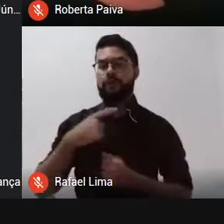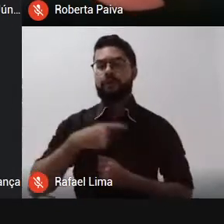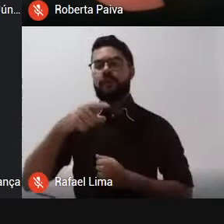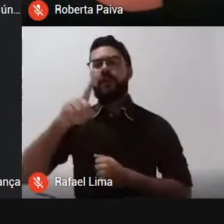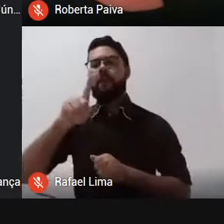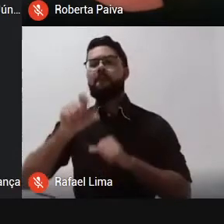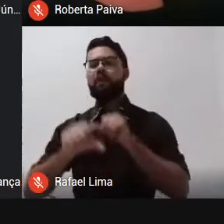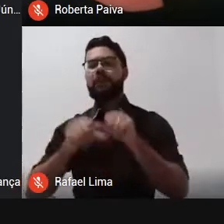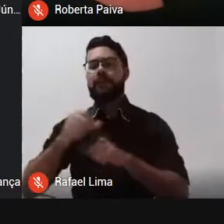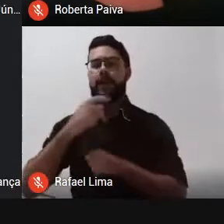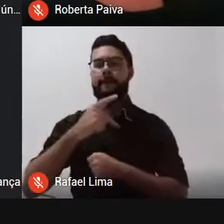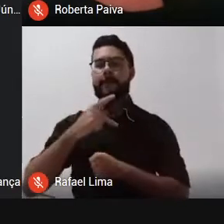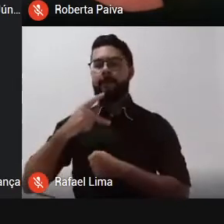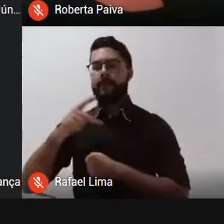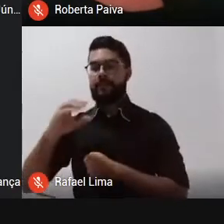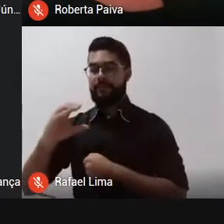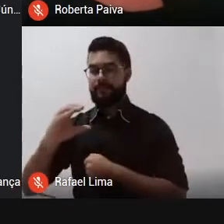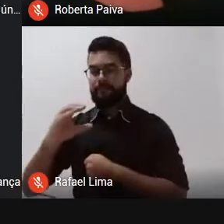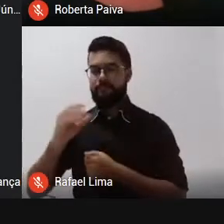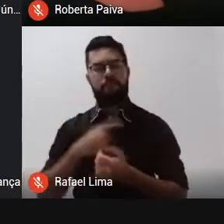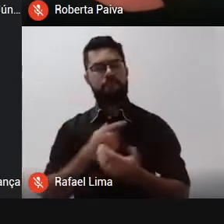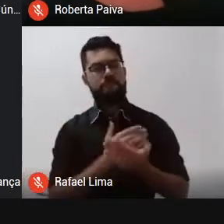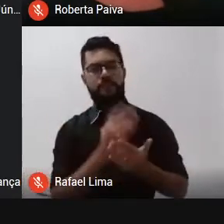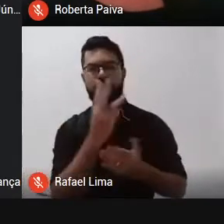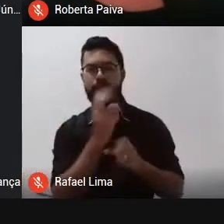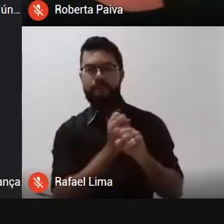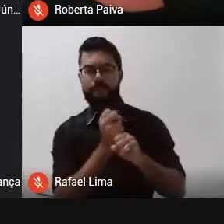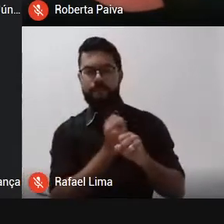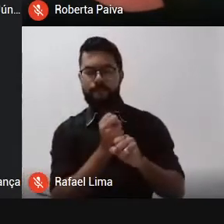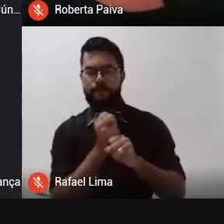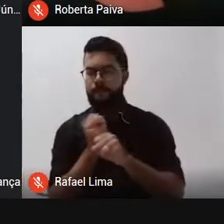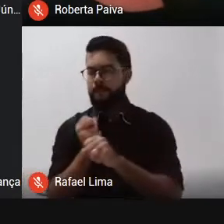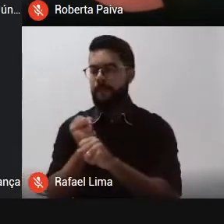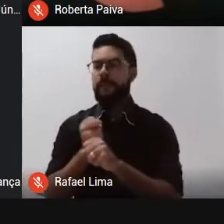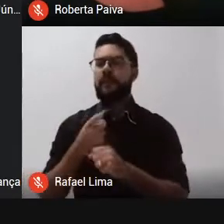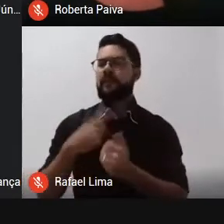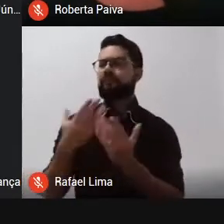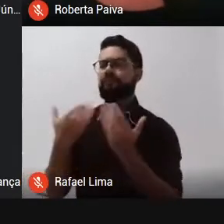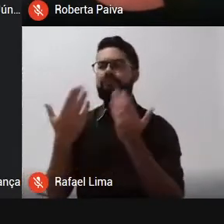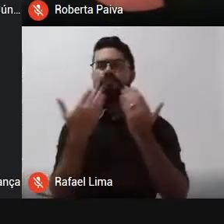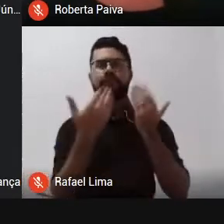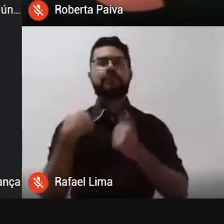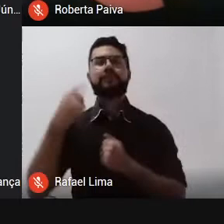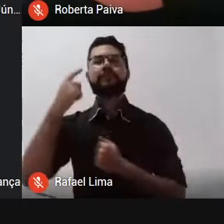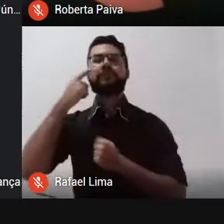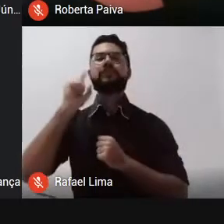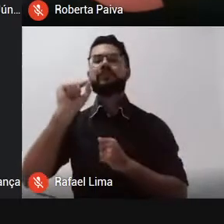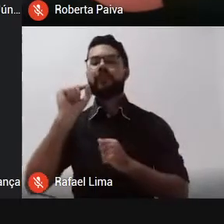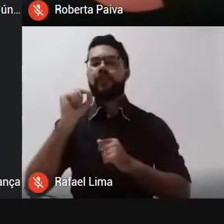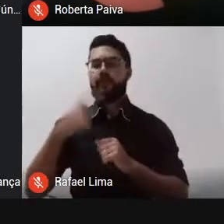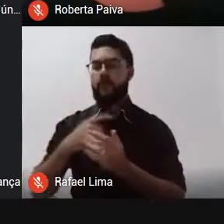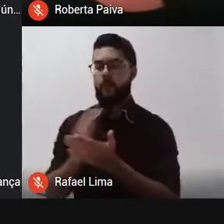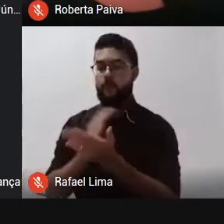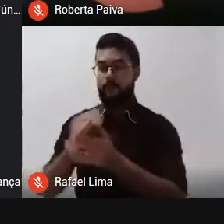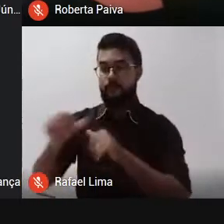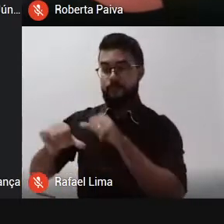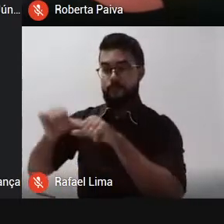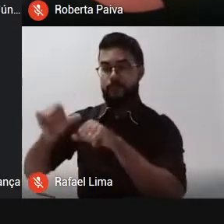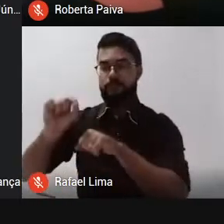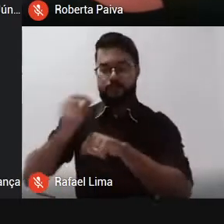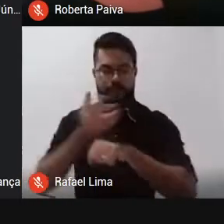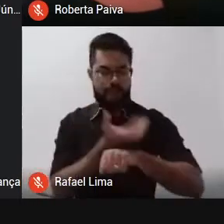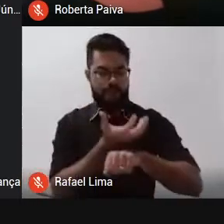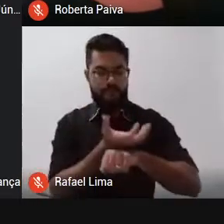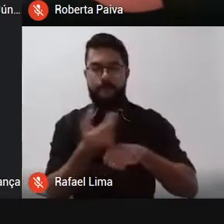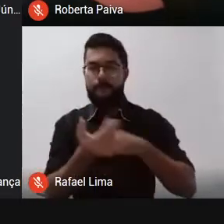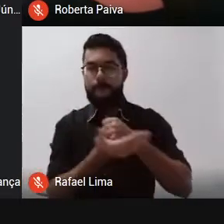Já começamos com o PPC 3 anos, em que aglutinamos as disciplinas de desenho básico e desenho